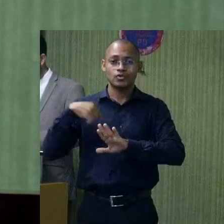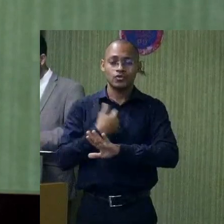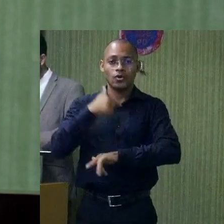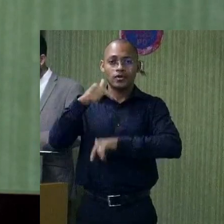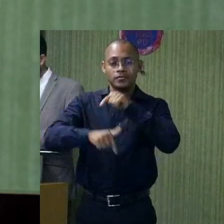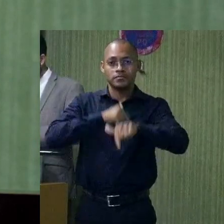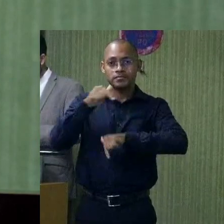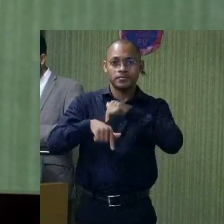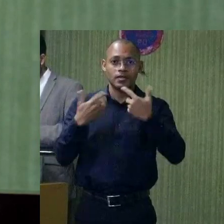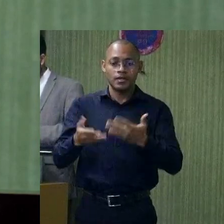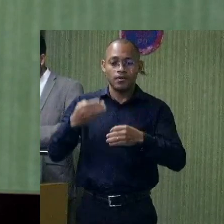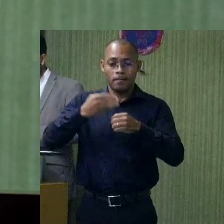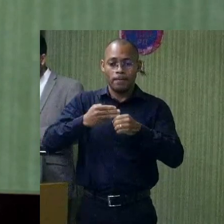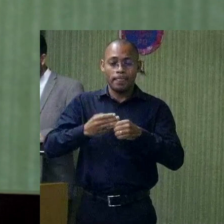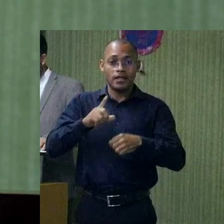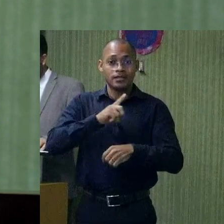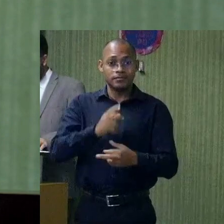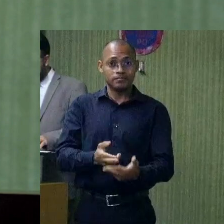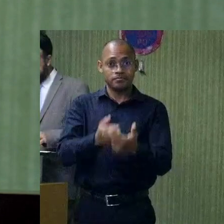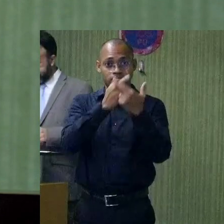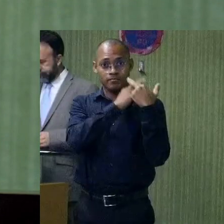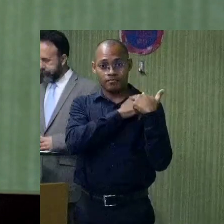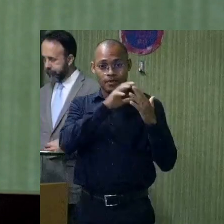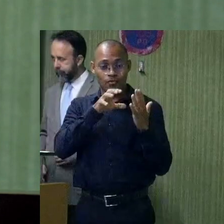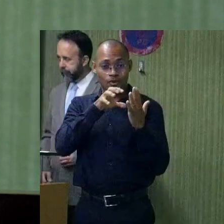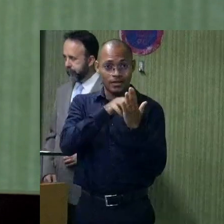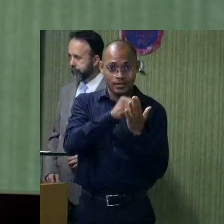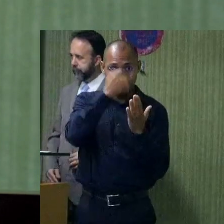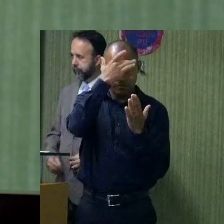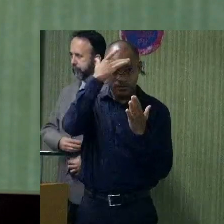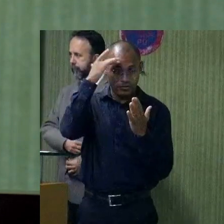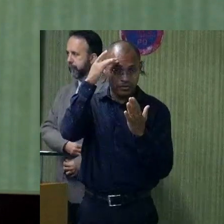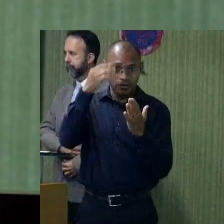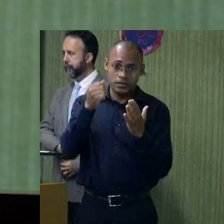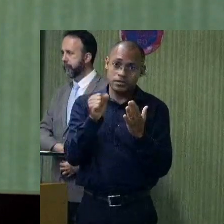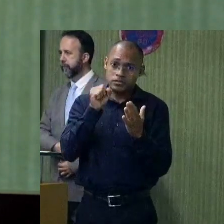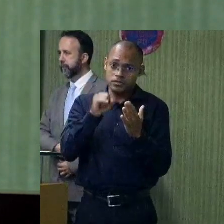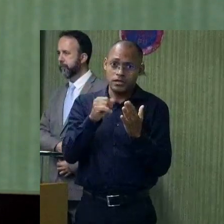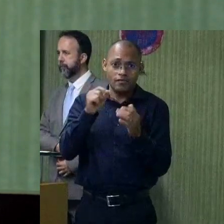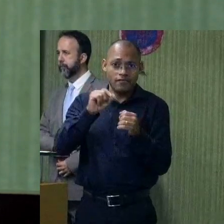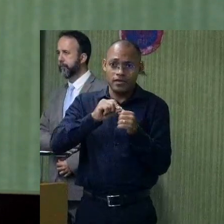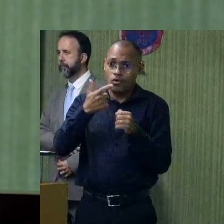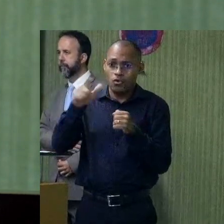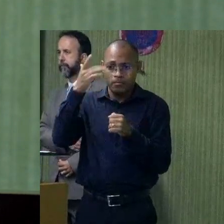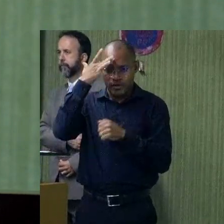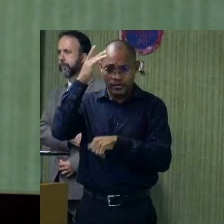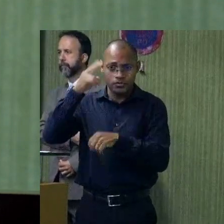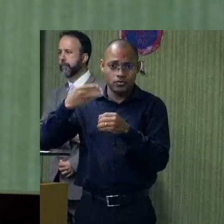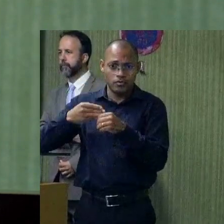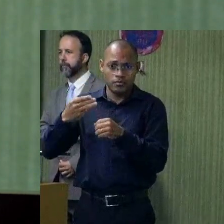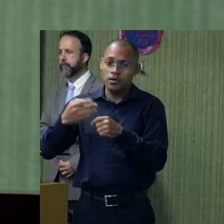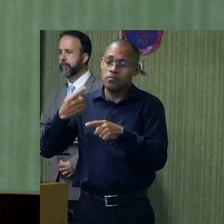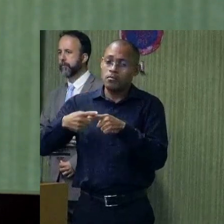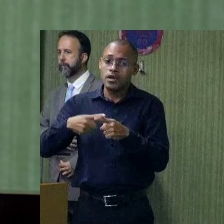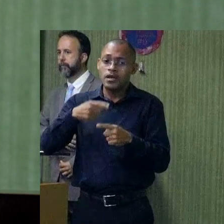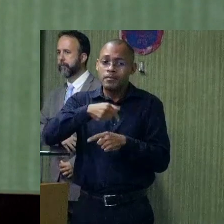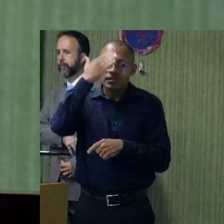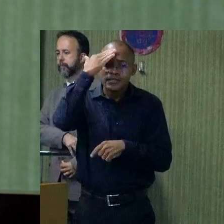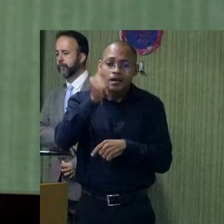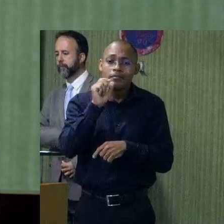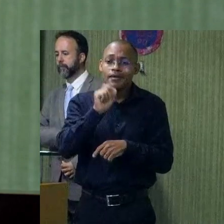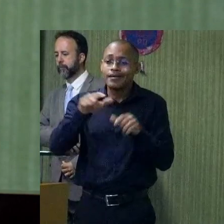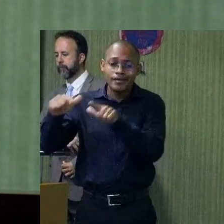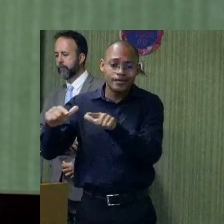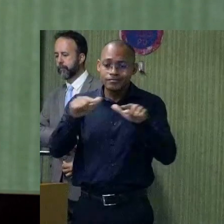para que os municípios assumissem esse cadastramento mesmo que fosse alguém do outro município porque eles precisam saber quem está no seu